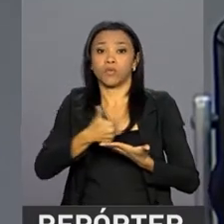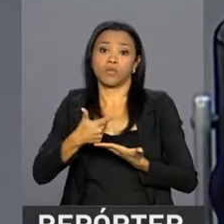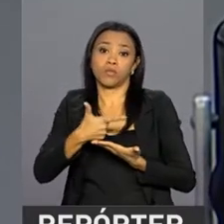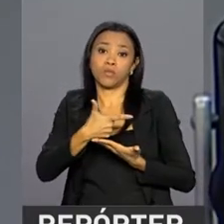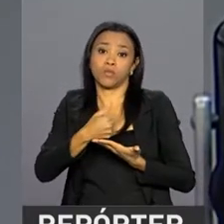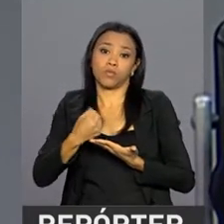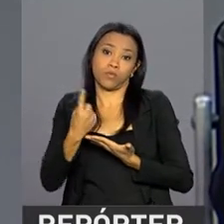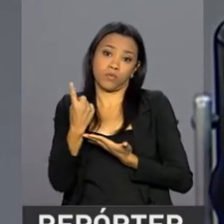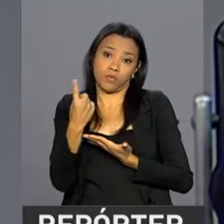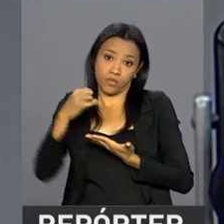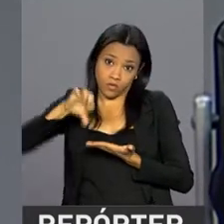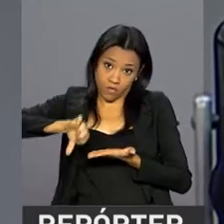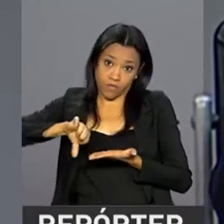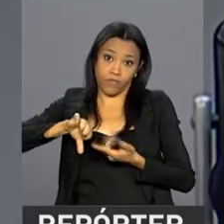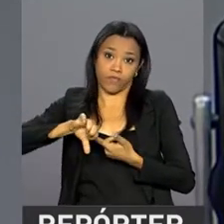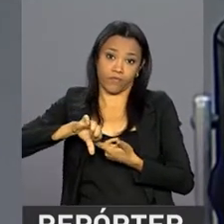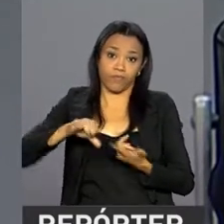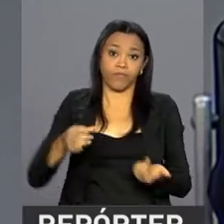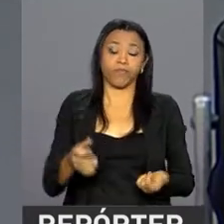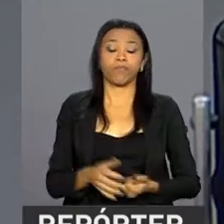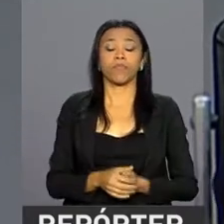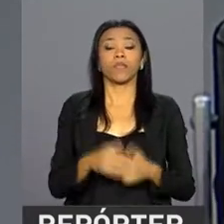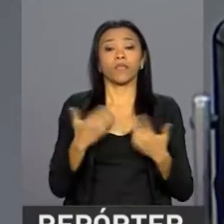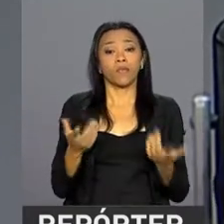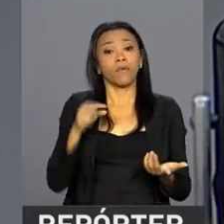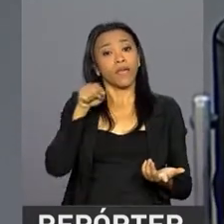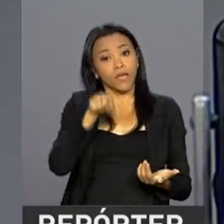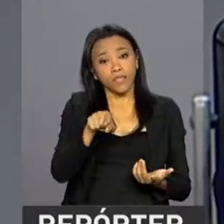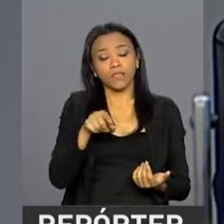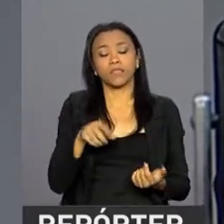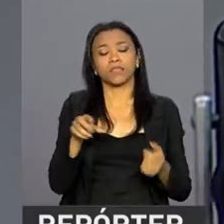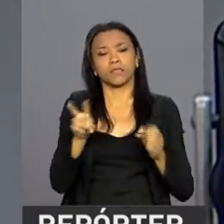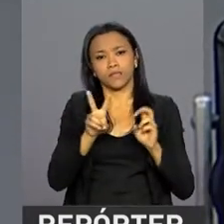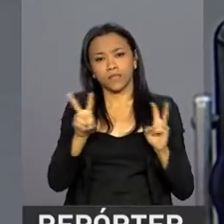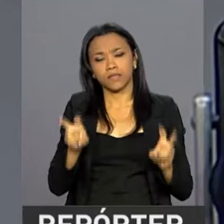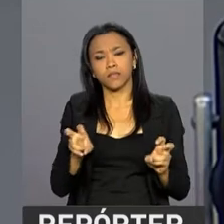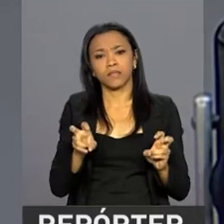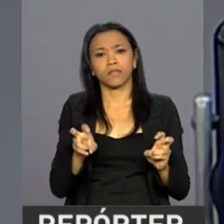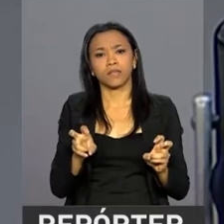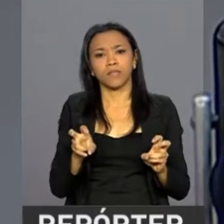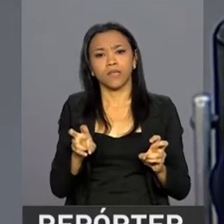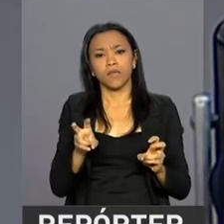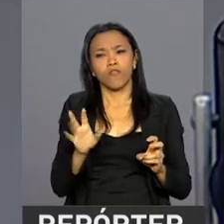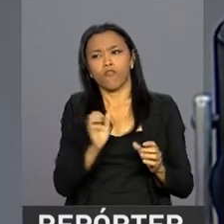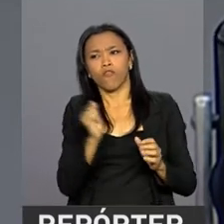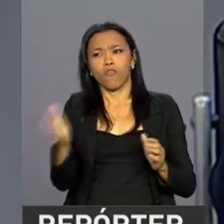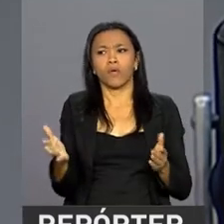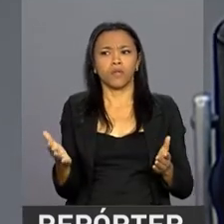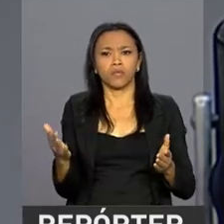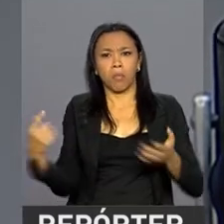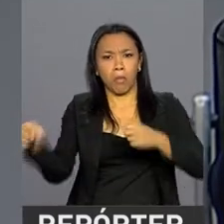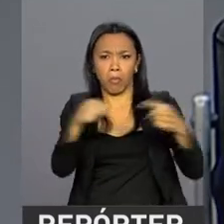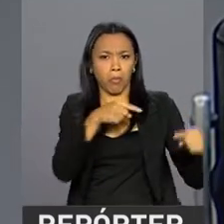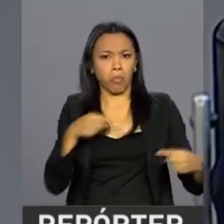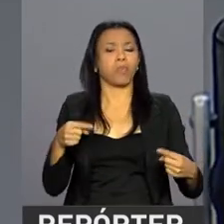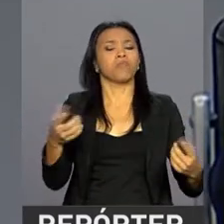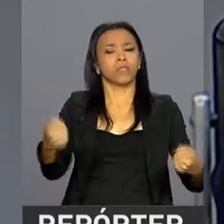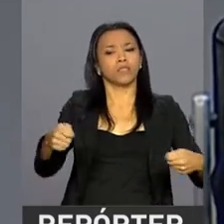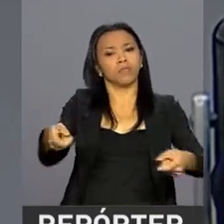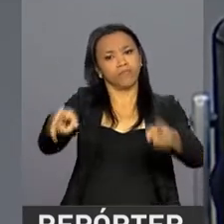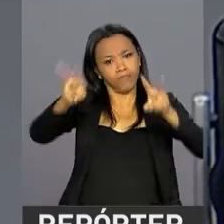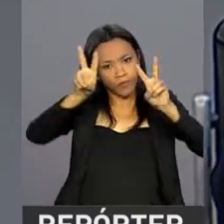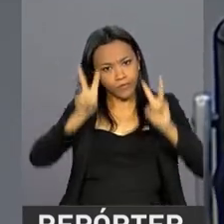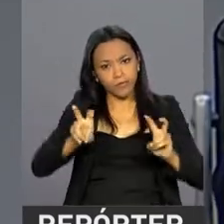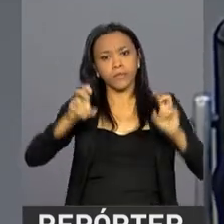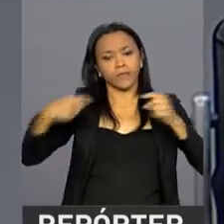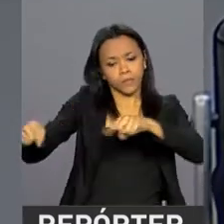não deixar esta questão fora da discussão, de que achamos